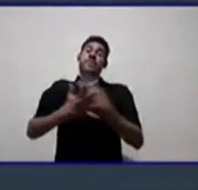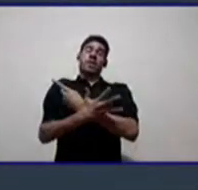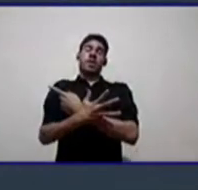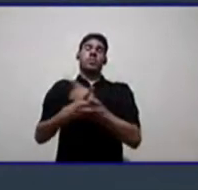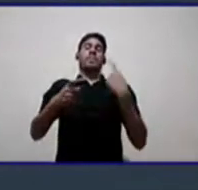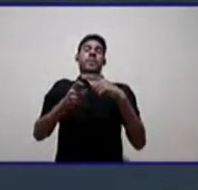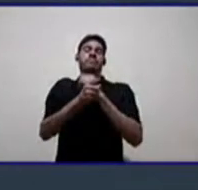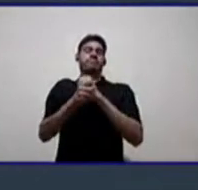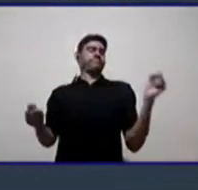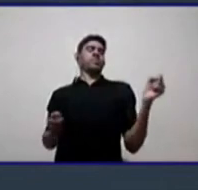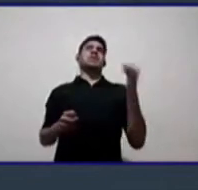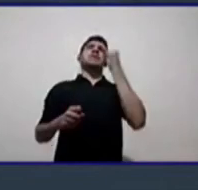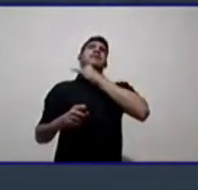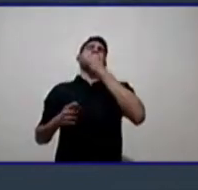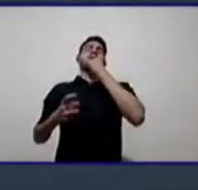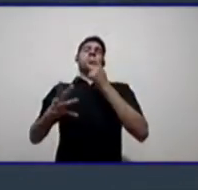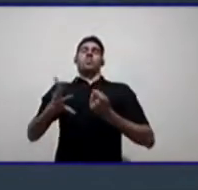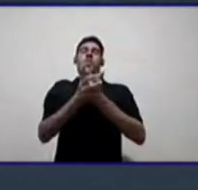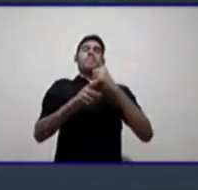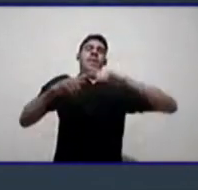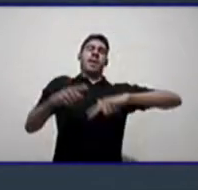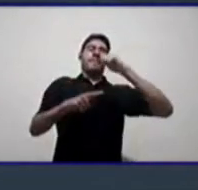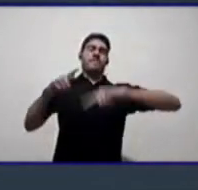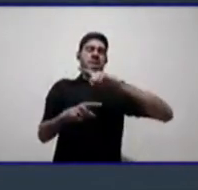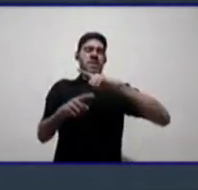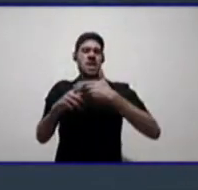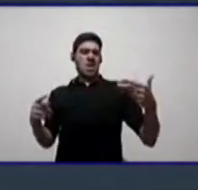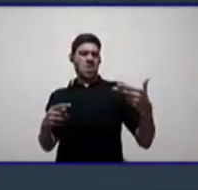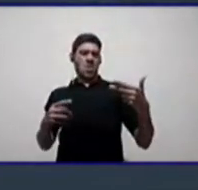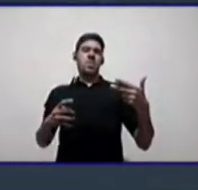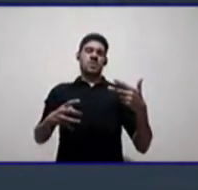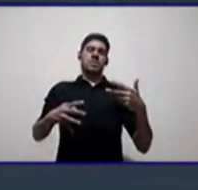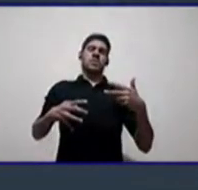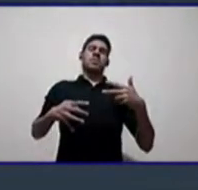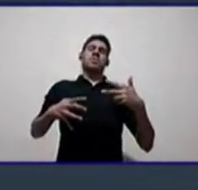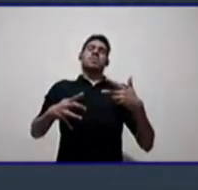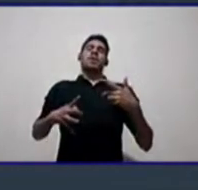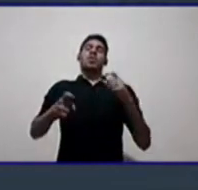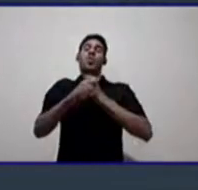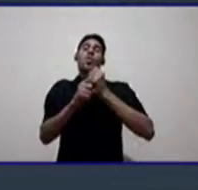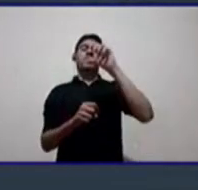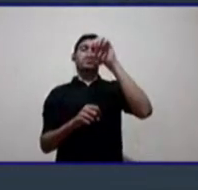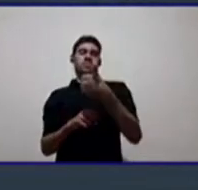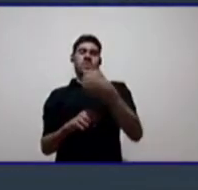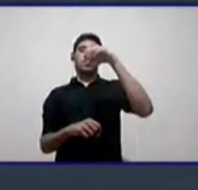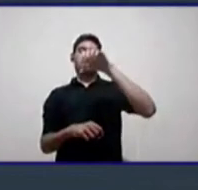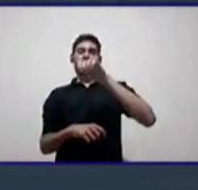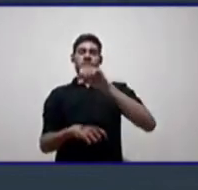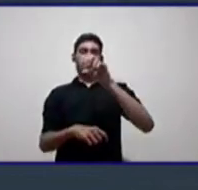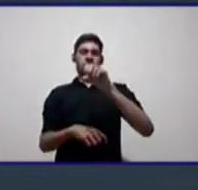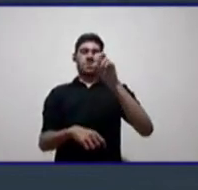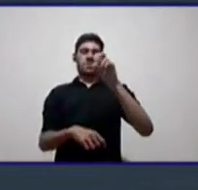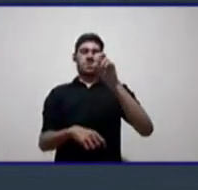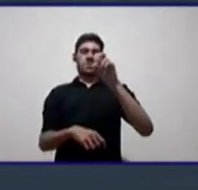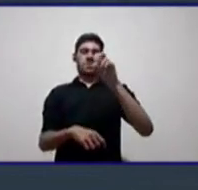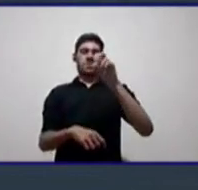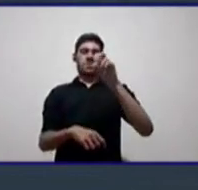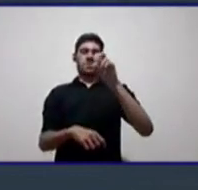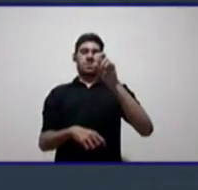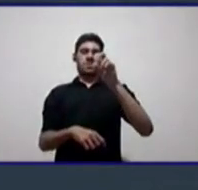impossibilidade, por exemplo, de aquisição de bens móveis e imóveis em 1995, em 2015, quando era o caso dos